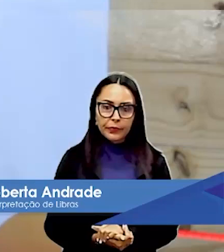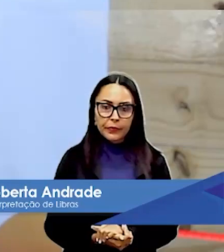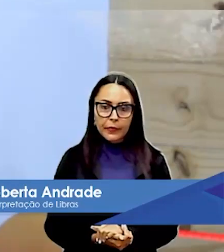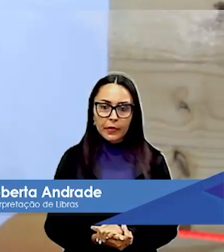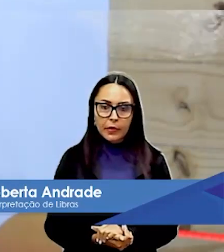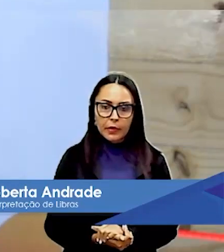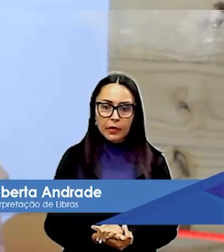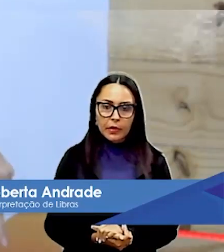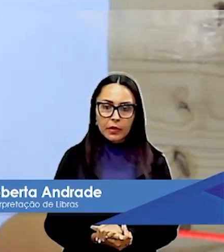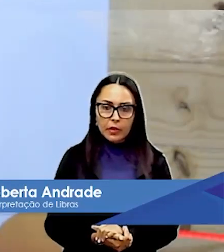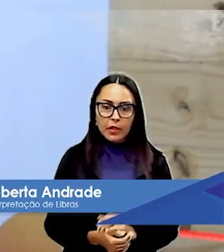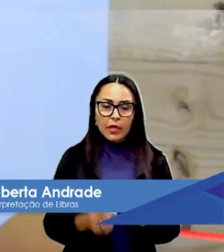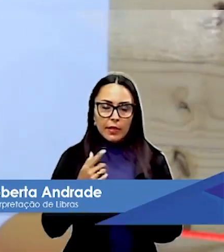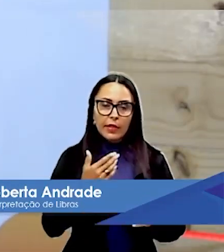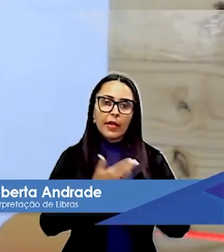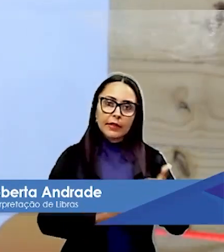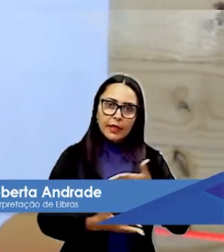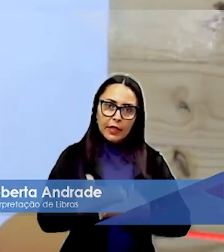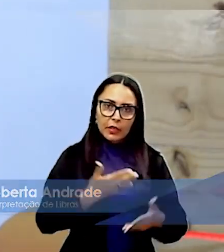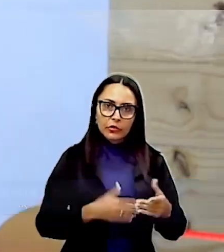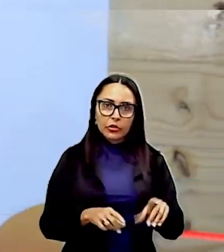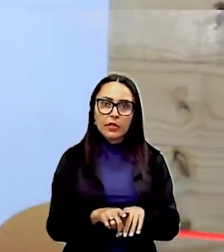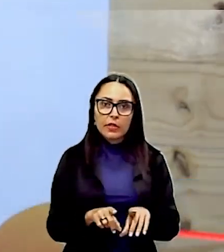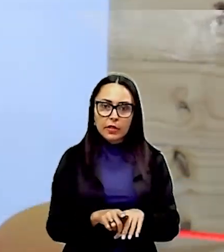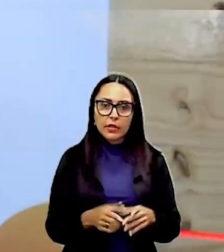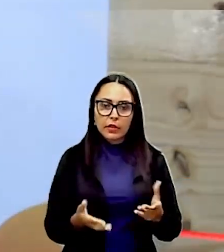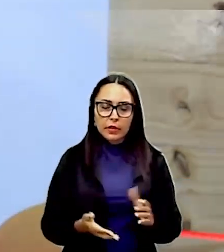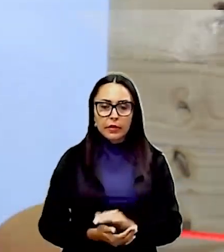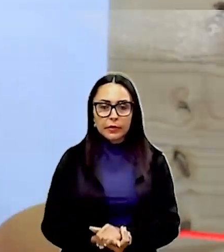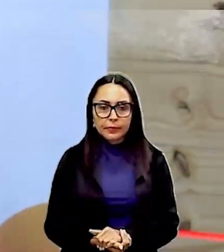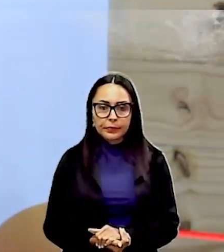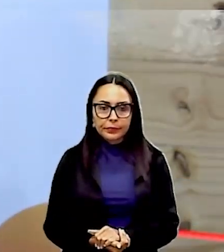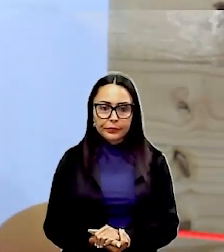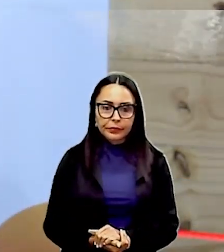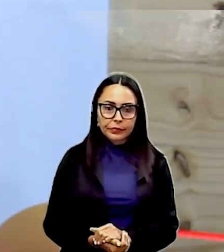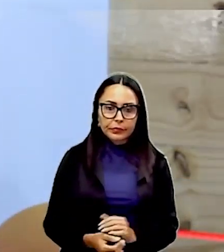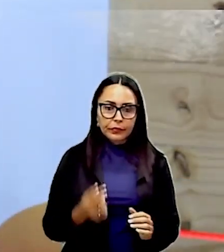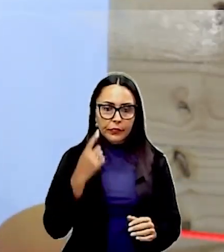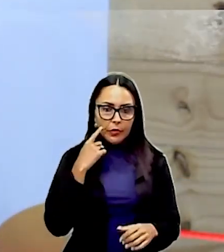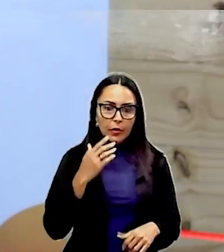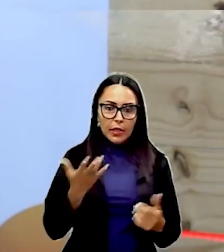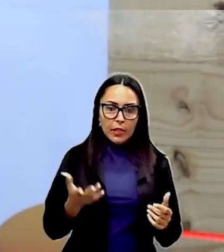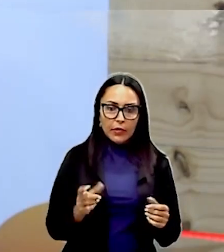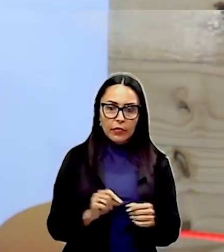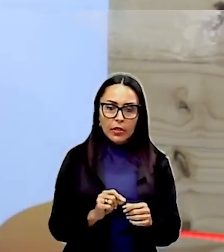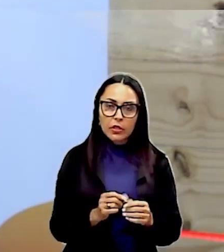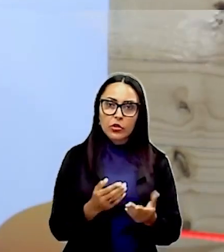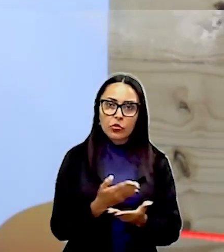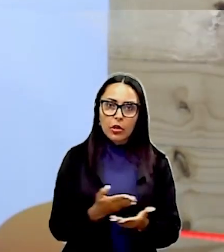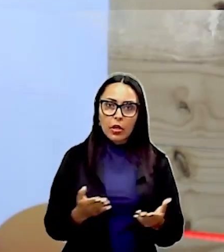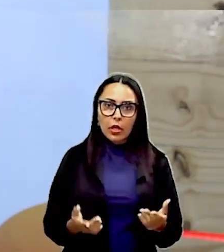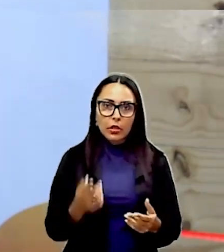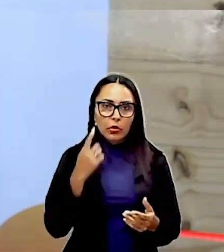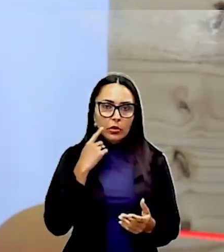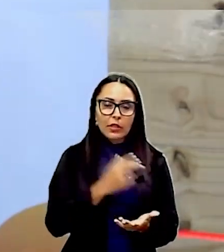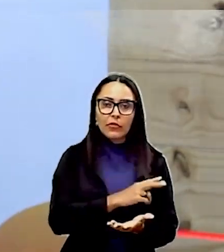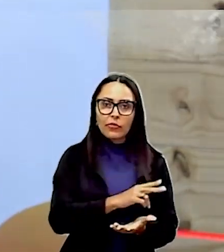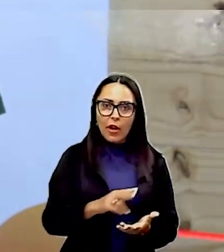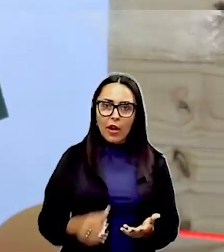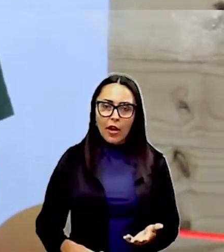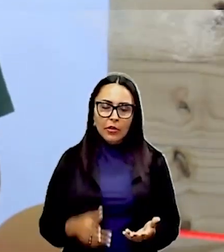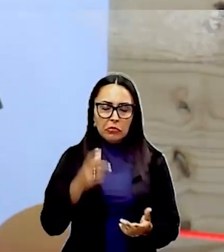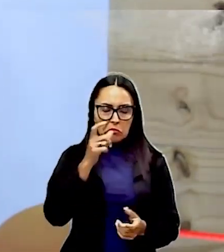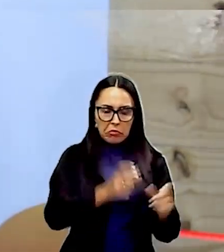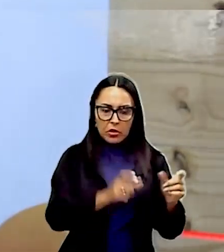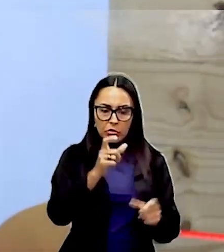existir. Ele ainda ia interagir, ia ser um cenário orgânico. Então as empresas elas fazem muito isso de contratar vários